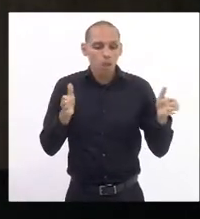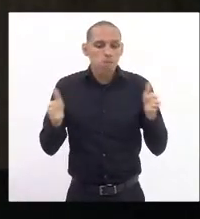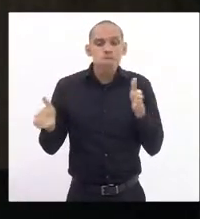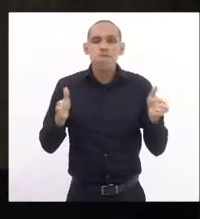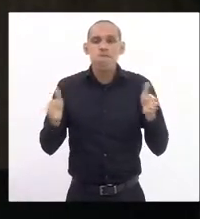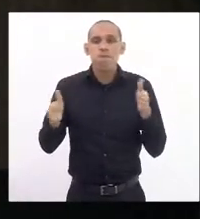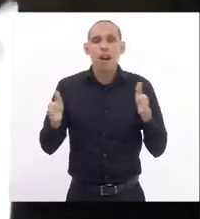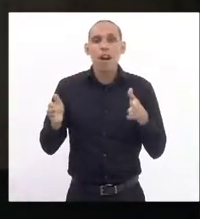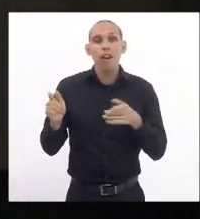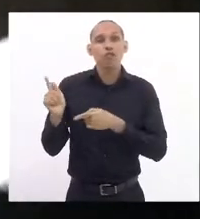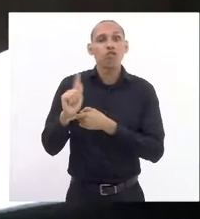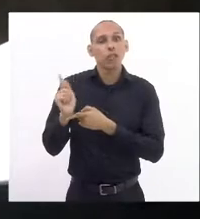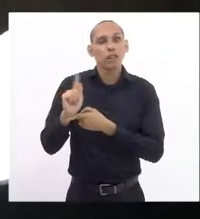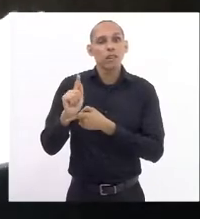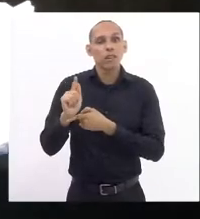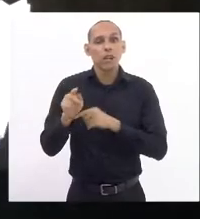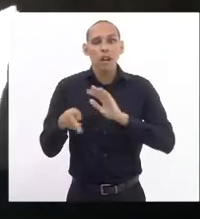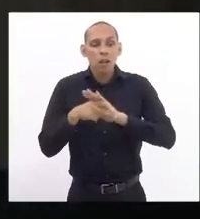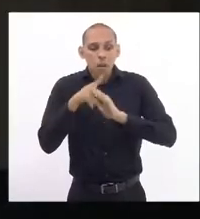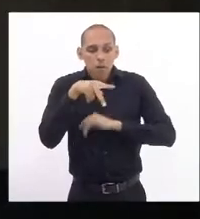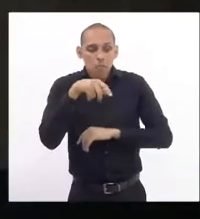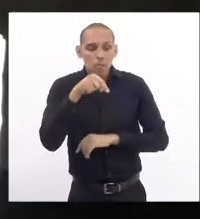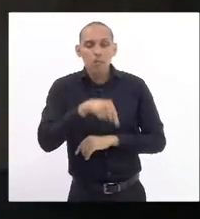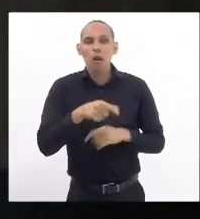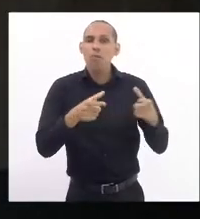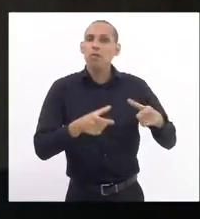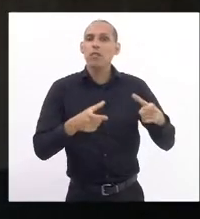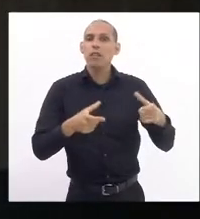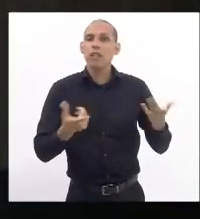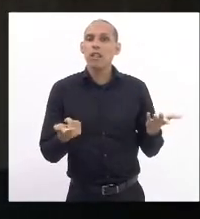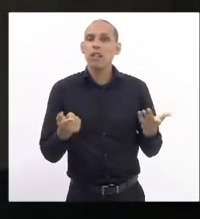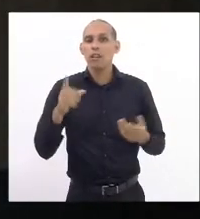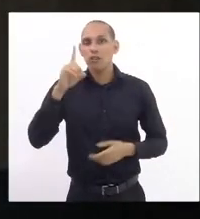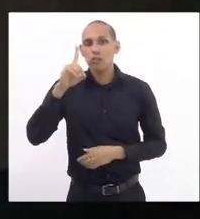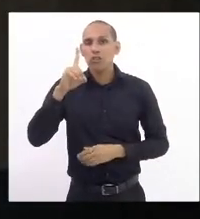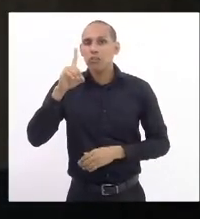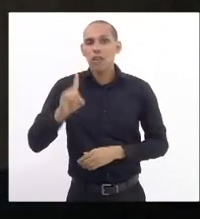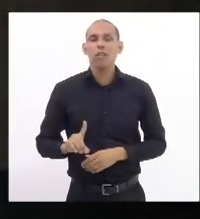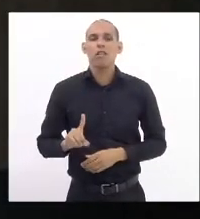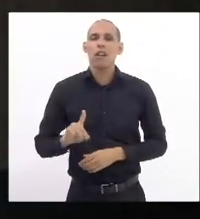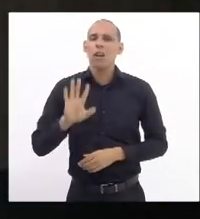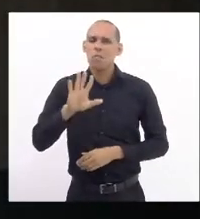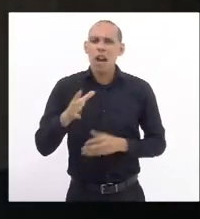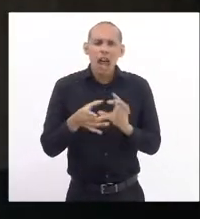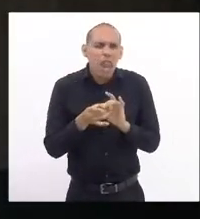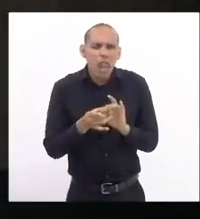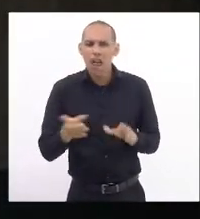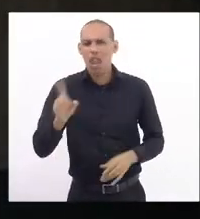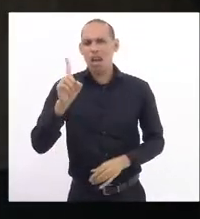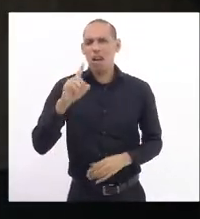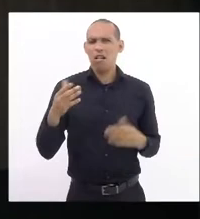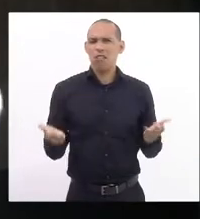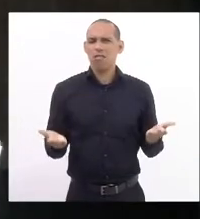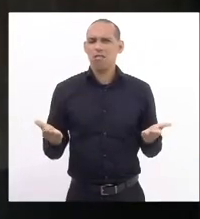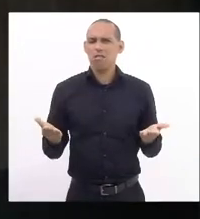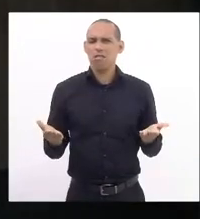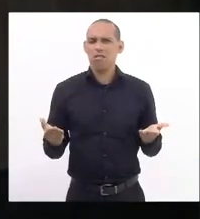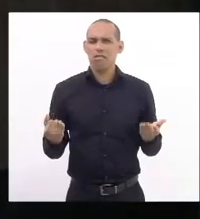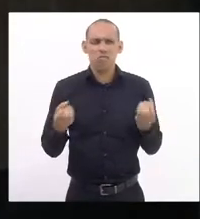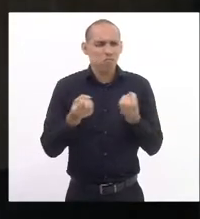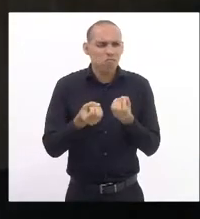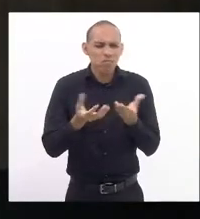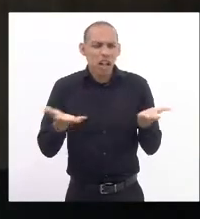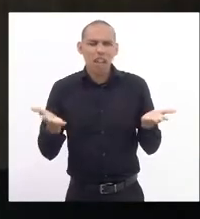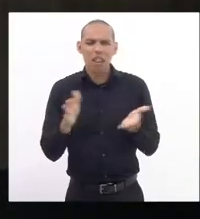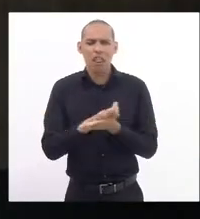assumir a gestão daquela unidade, para, enquanto for diretor. Agora, não conceder isso a